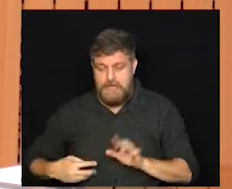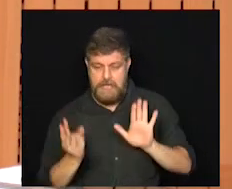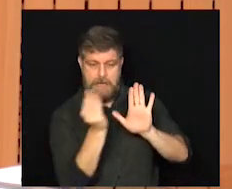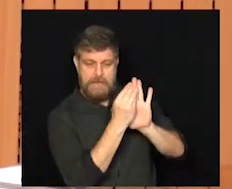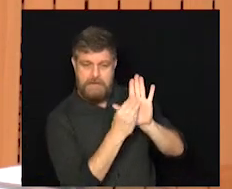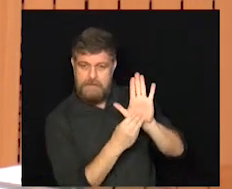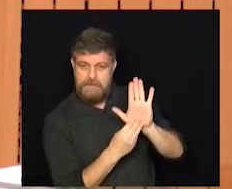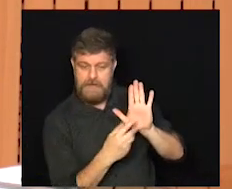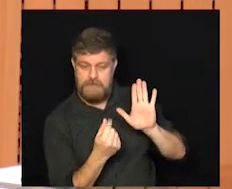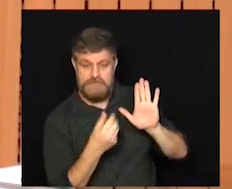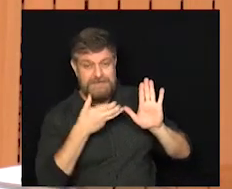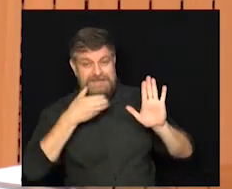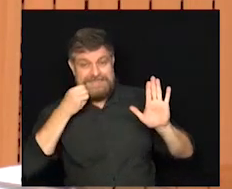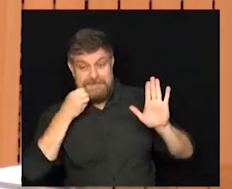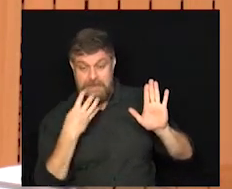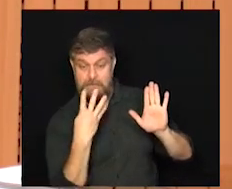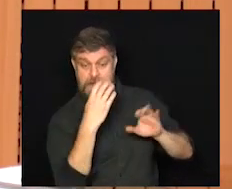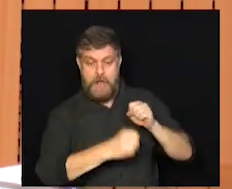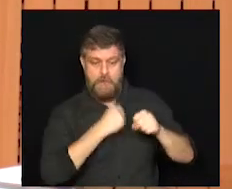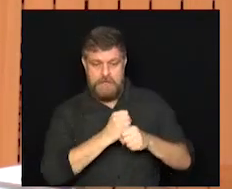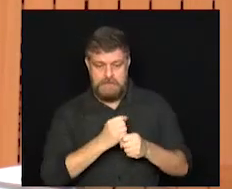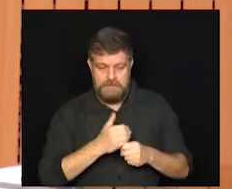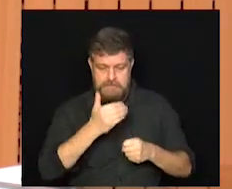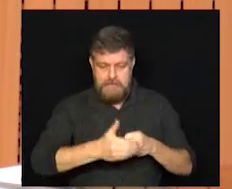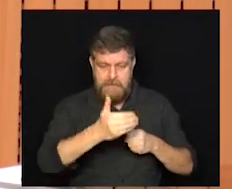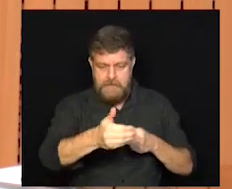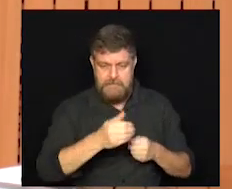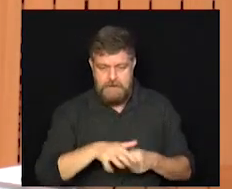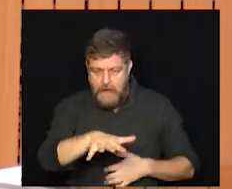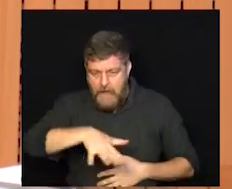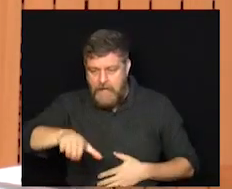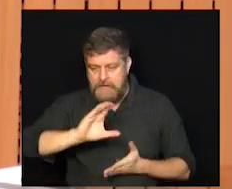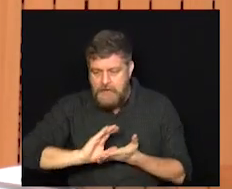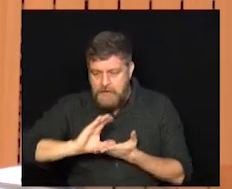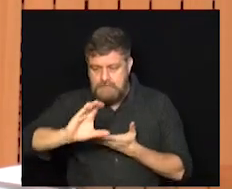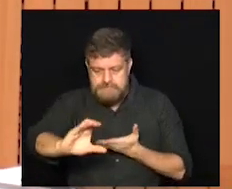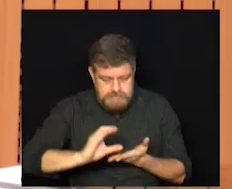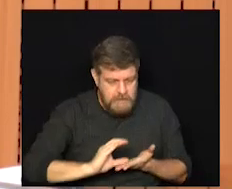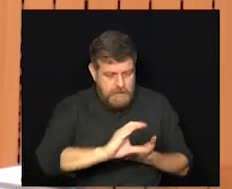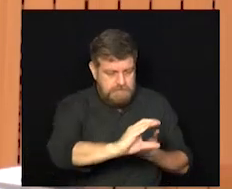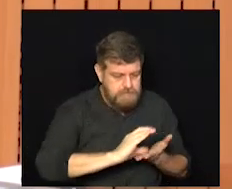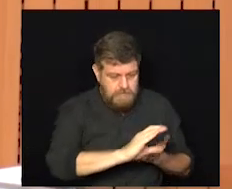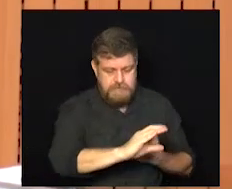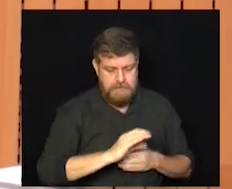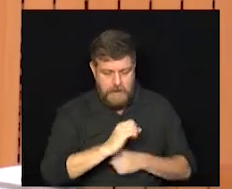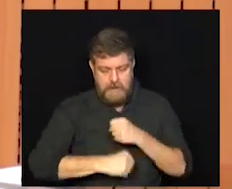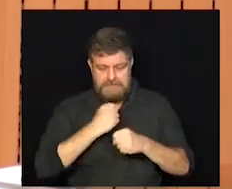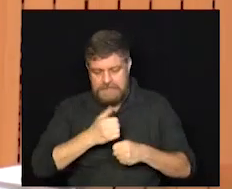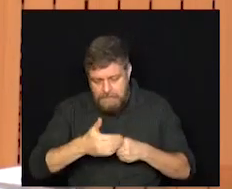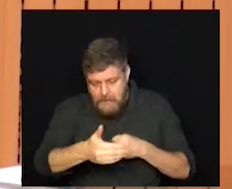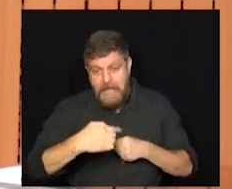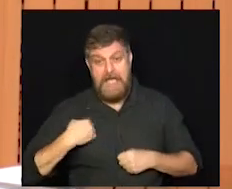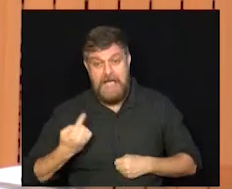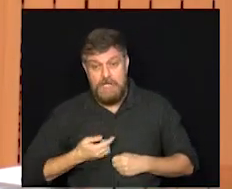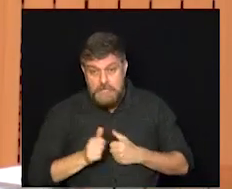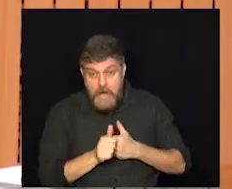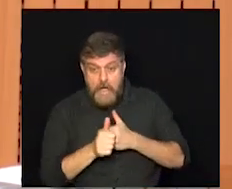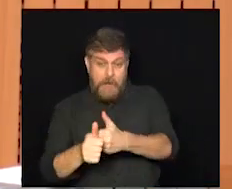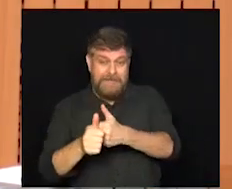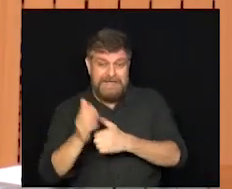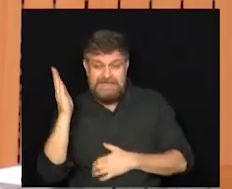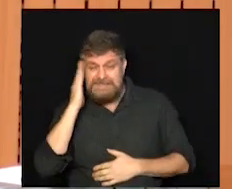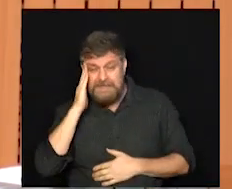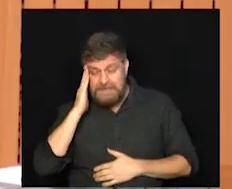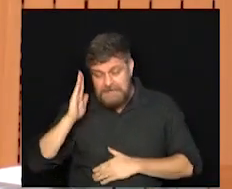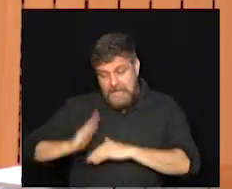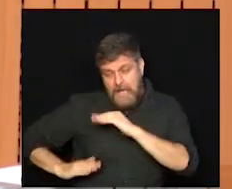plurianual, para que a gente, ao longo dos anos que se seguem, possamos acompanhar os desdobramentos